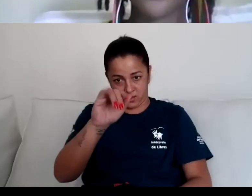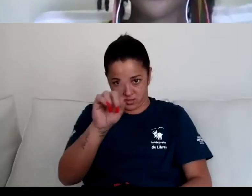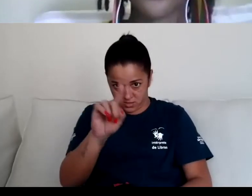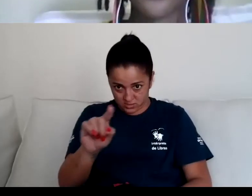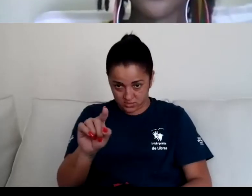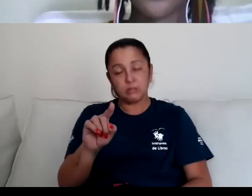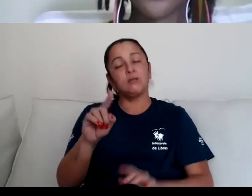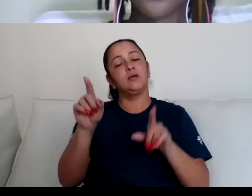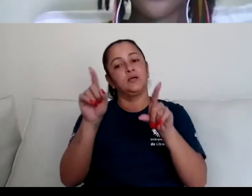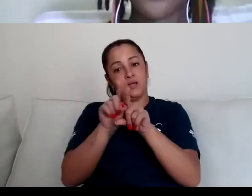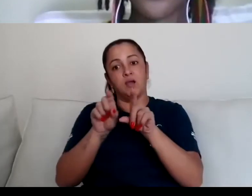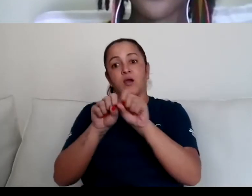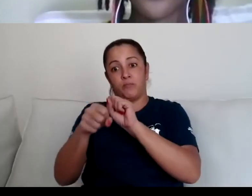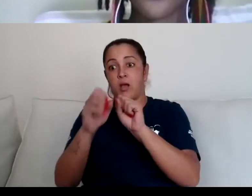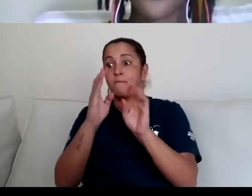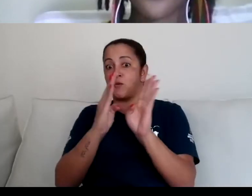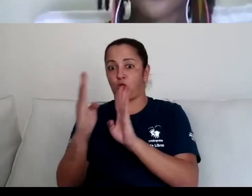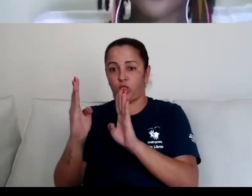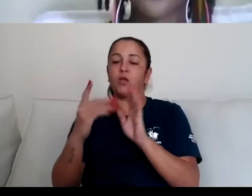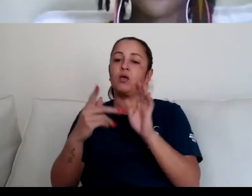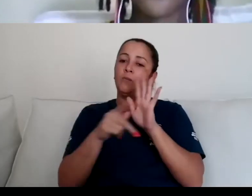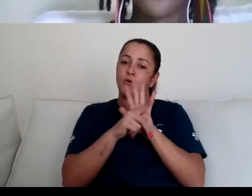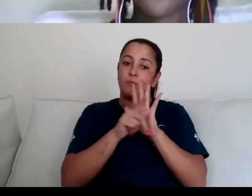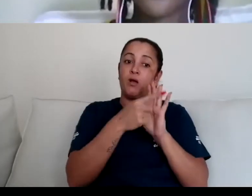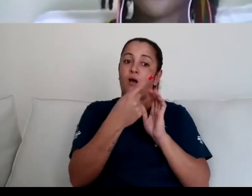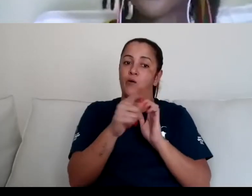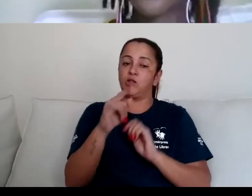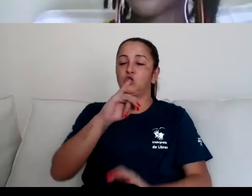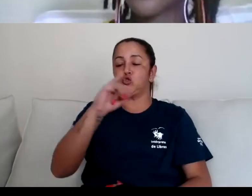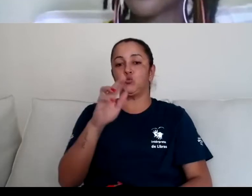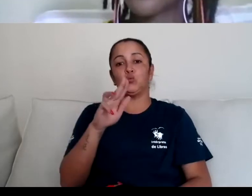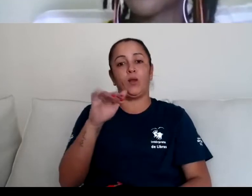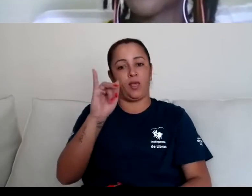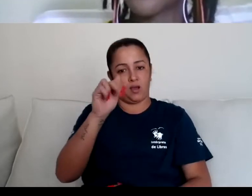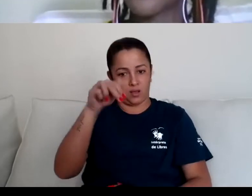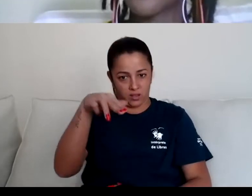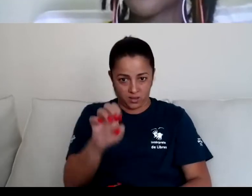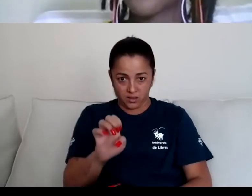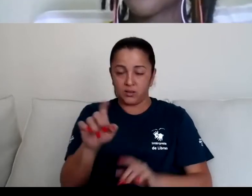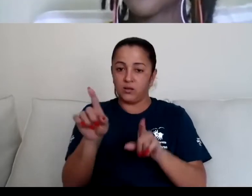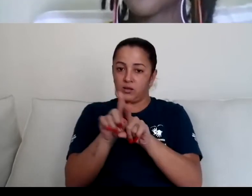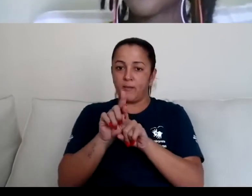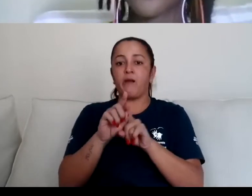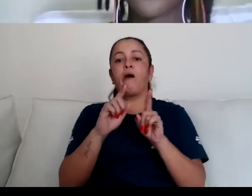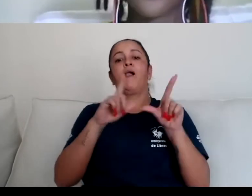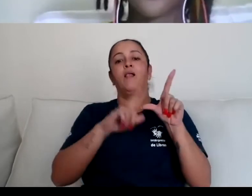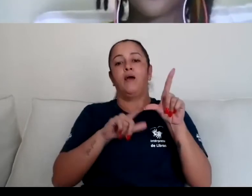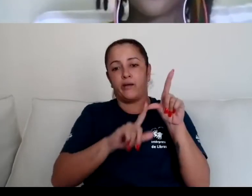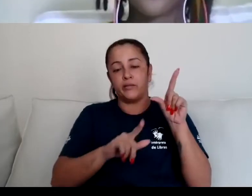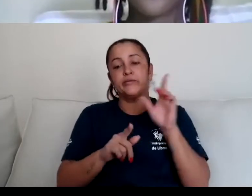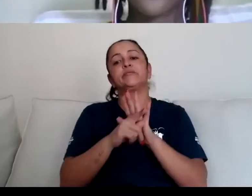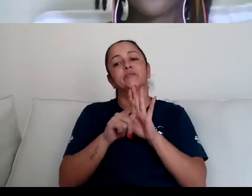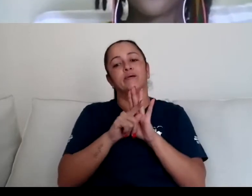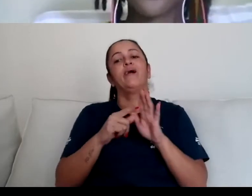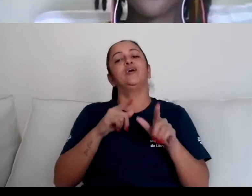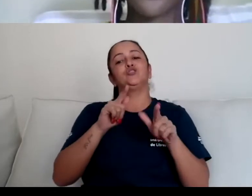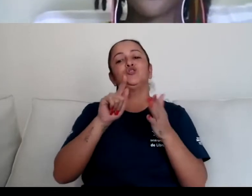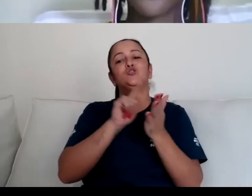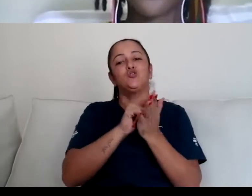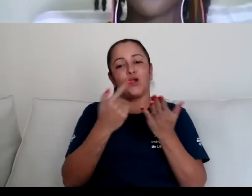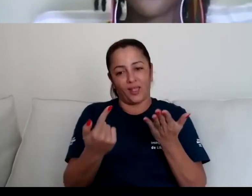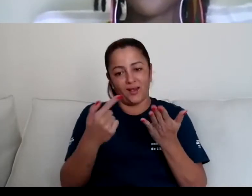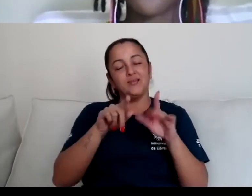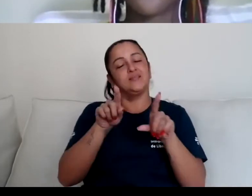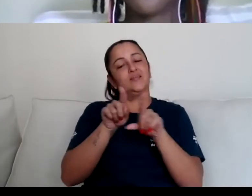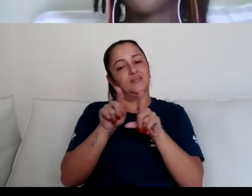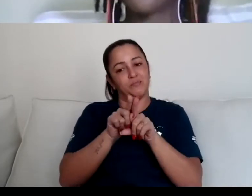Souza, graduada em letras, jornalista e produtora cultural. Juntas formamos o coletivo Mulheres